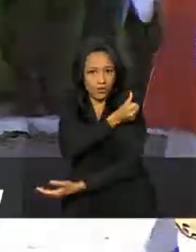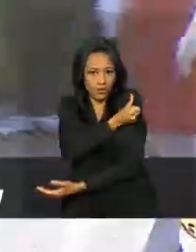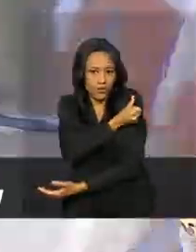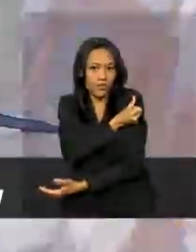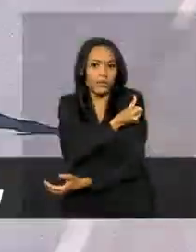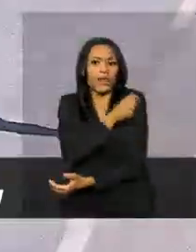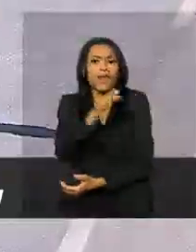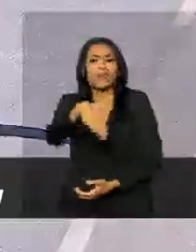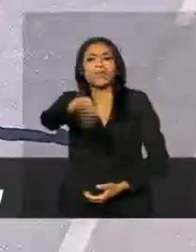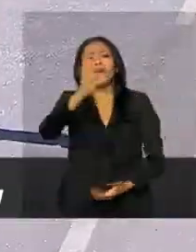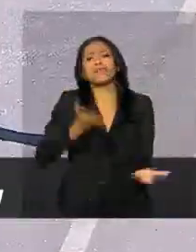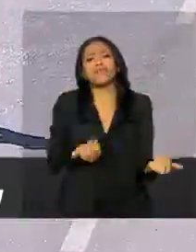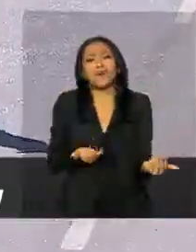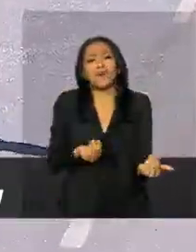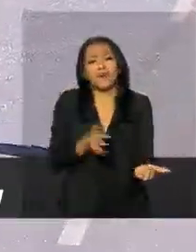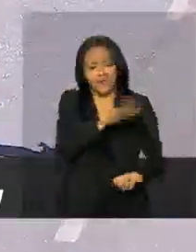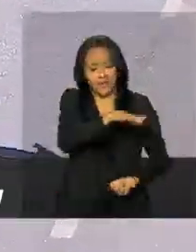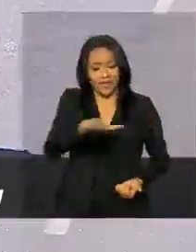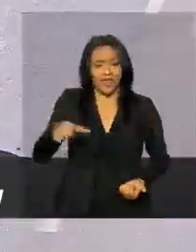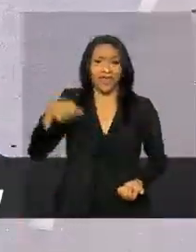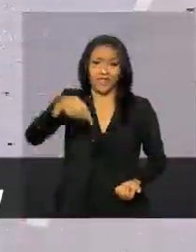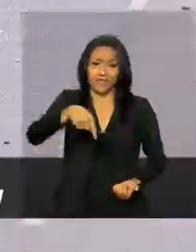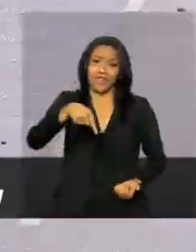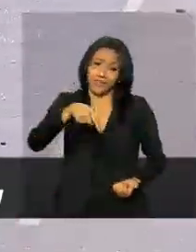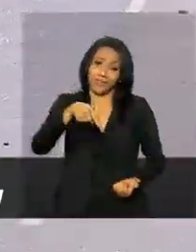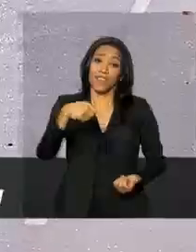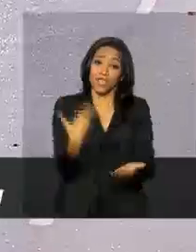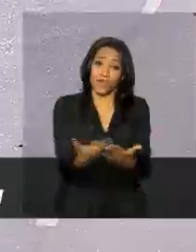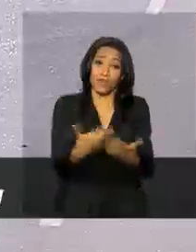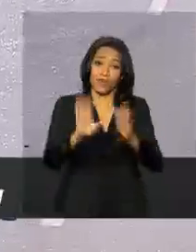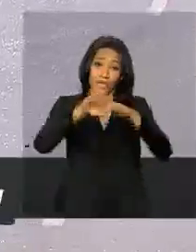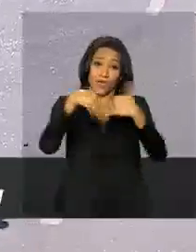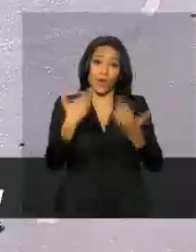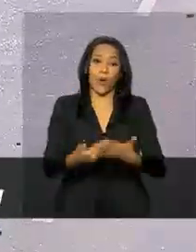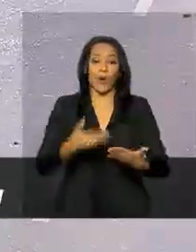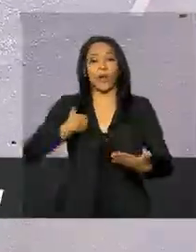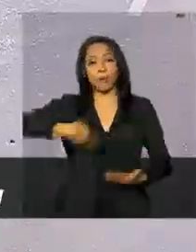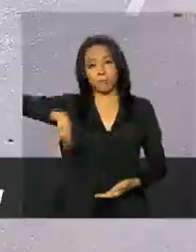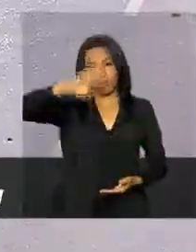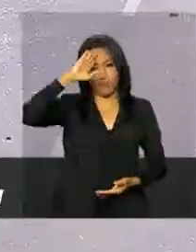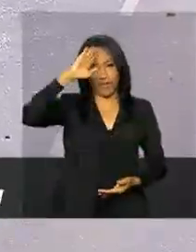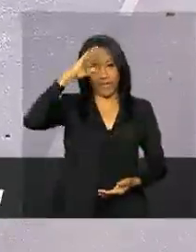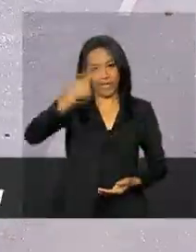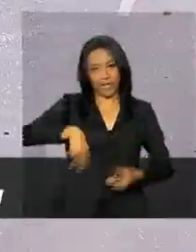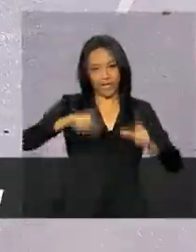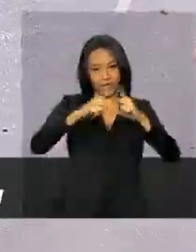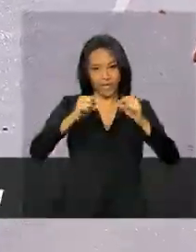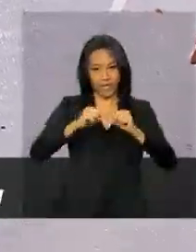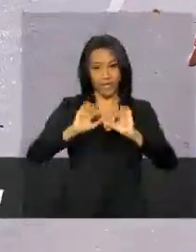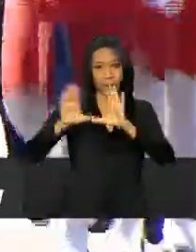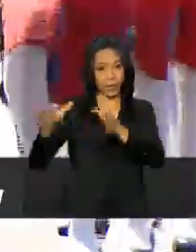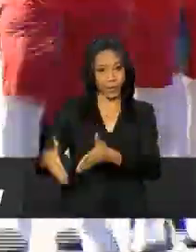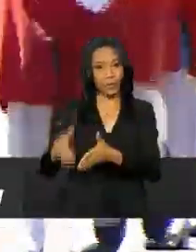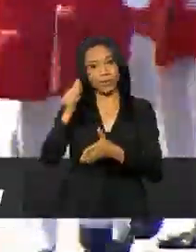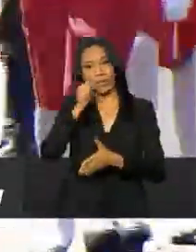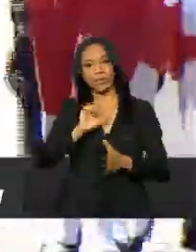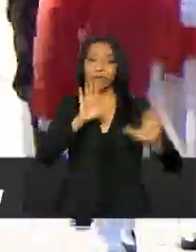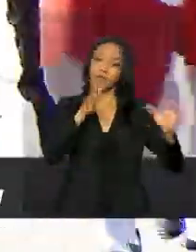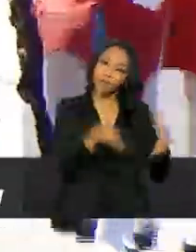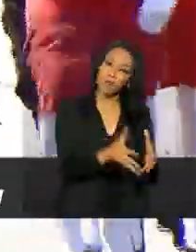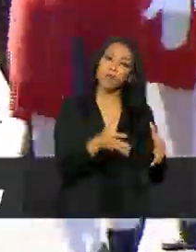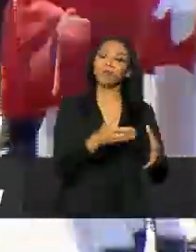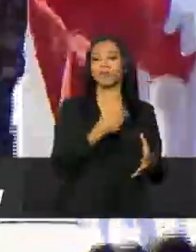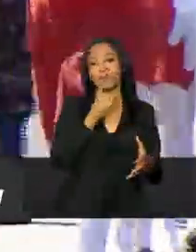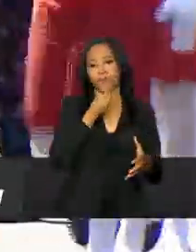as mais jovens alunos do Colégio Militar, segmento masculino e feminino.